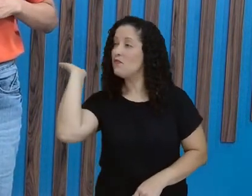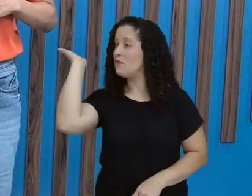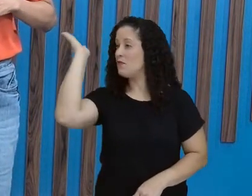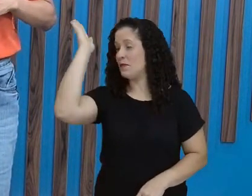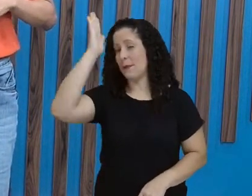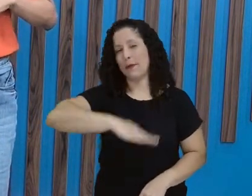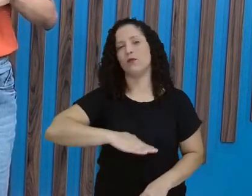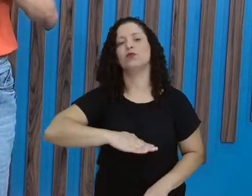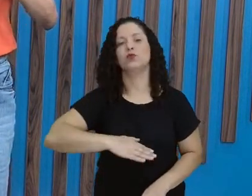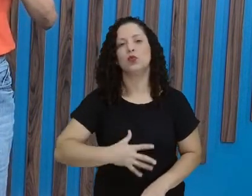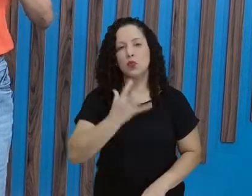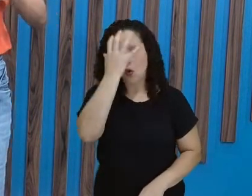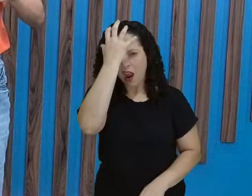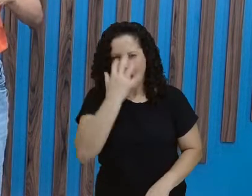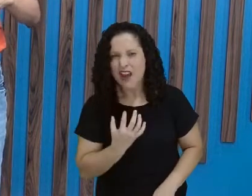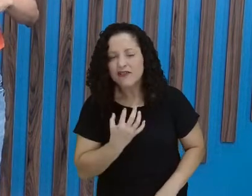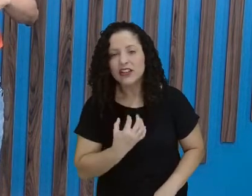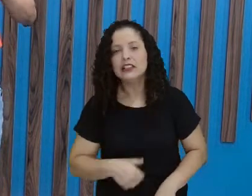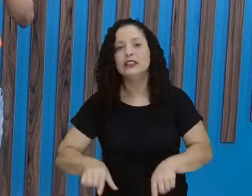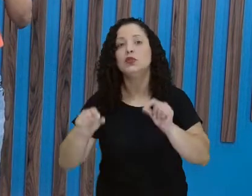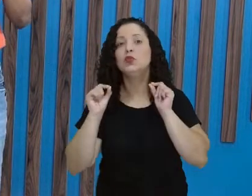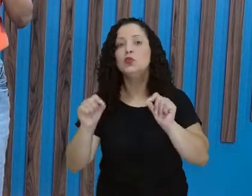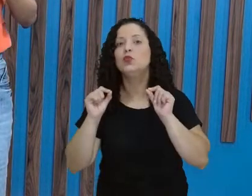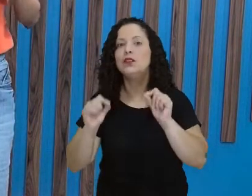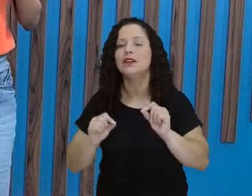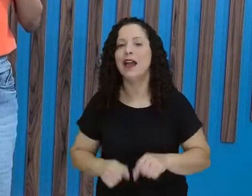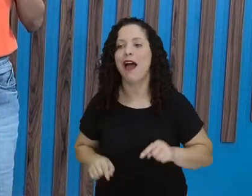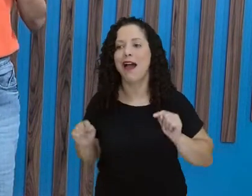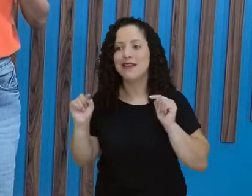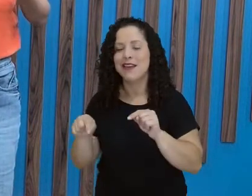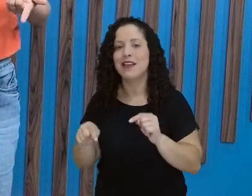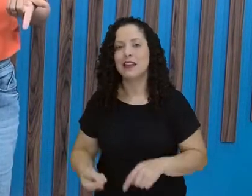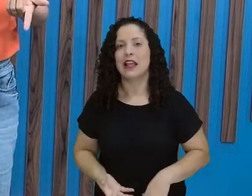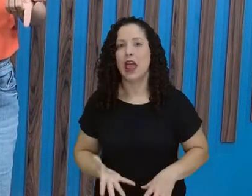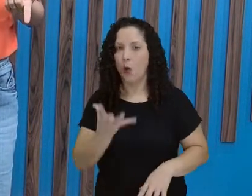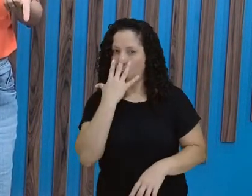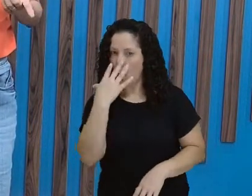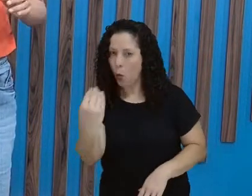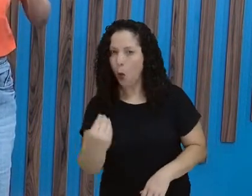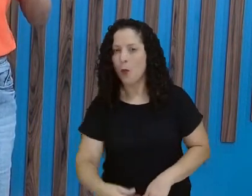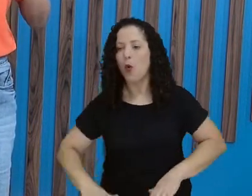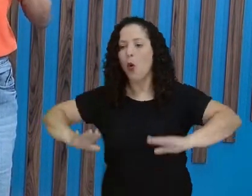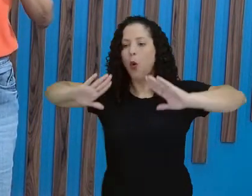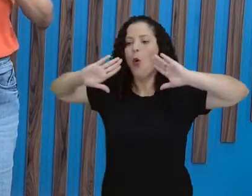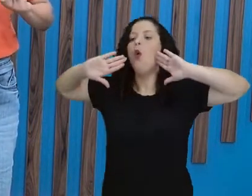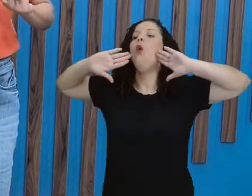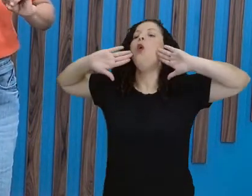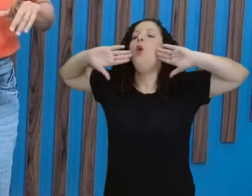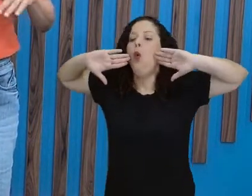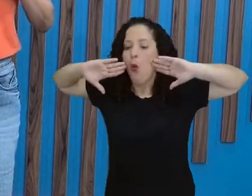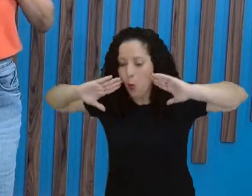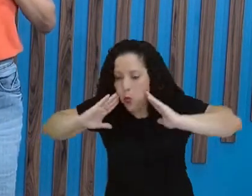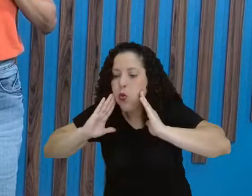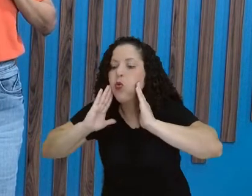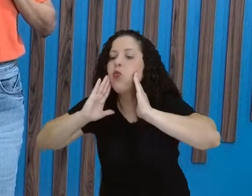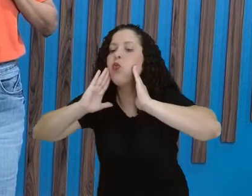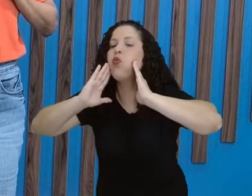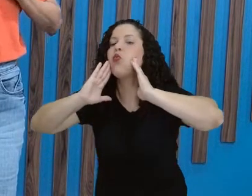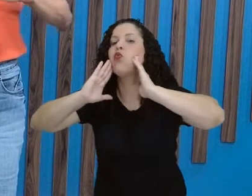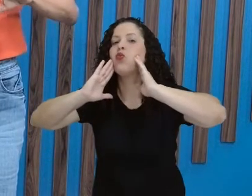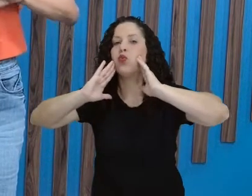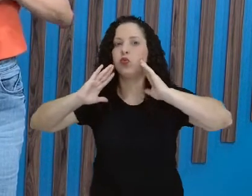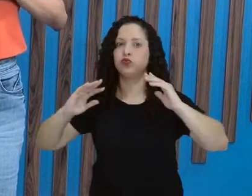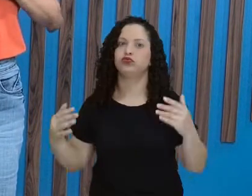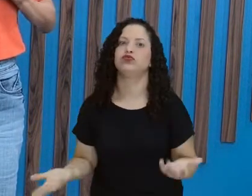furioso. E ele foi e tentou colocar aquela porta abaixo, porque ele ia entrar e ia surrar aquele